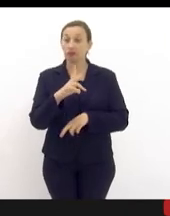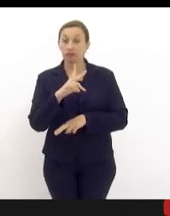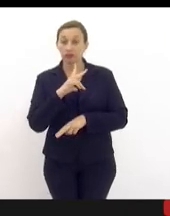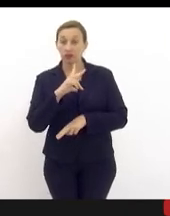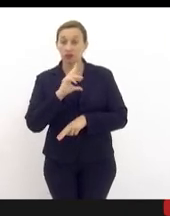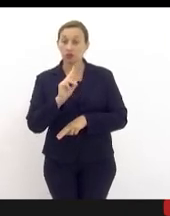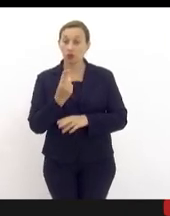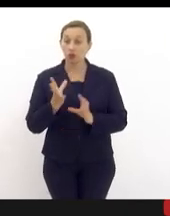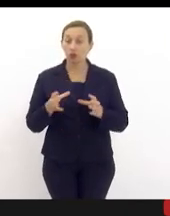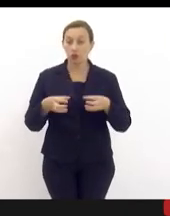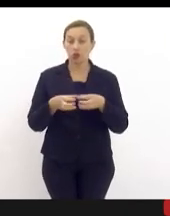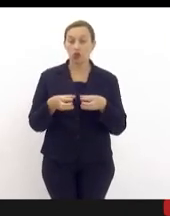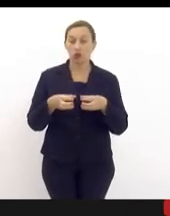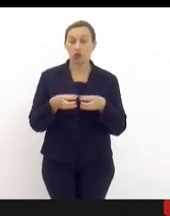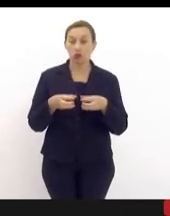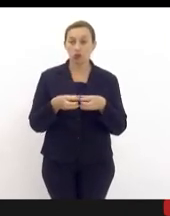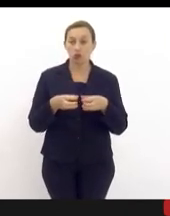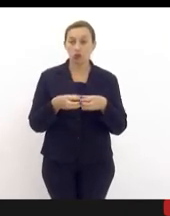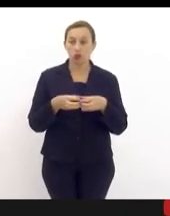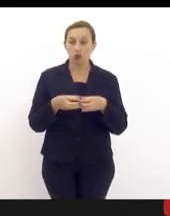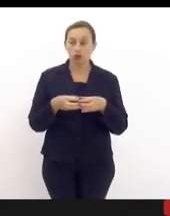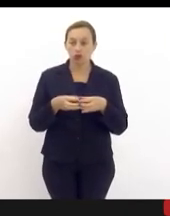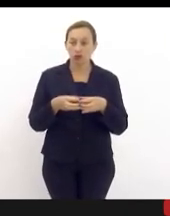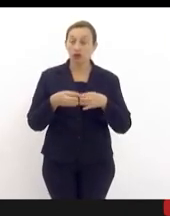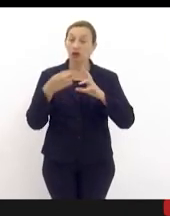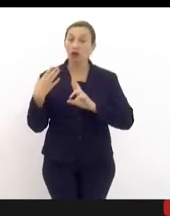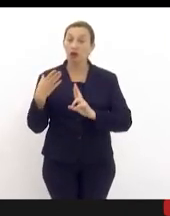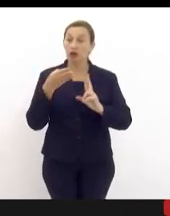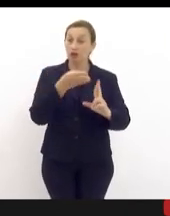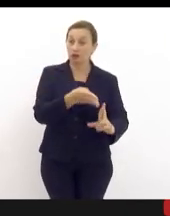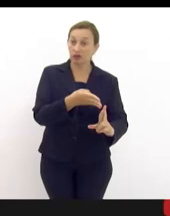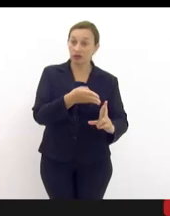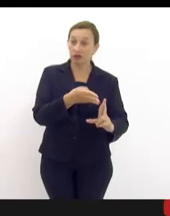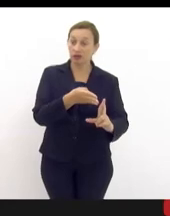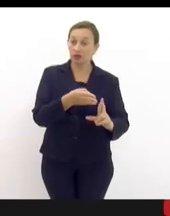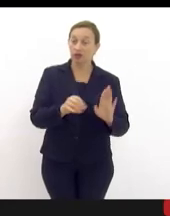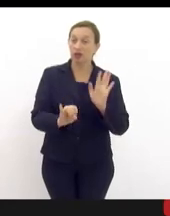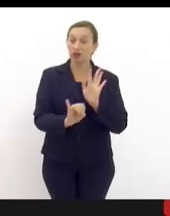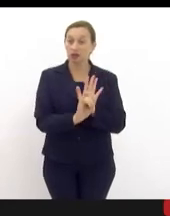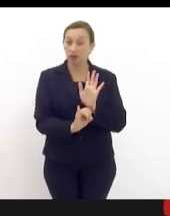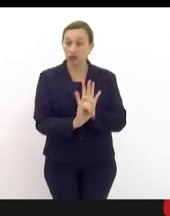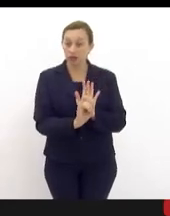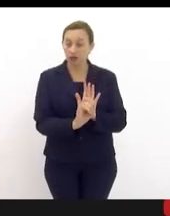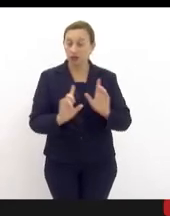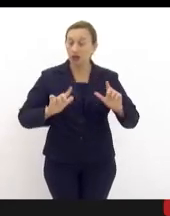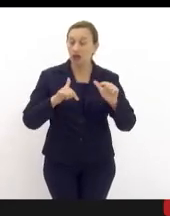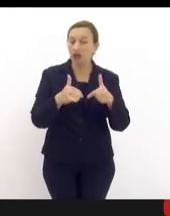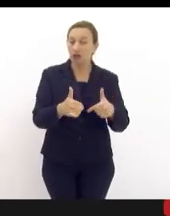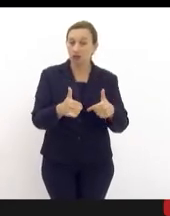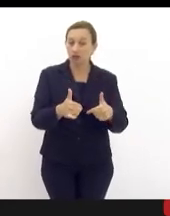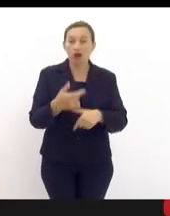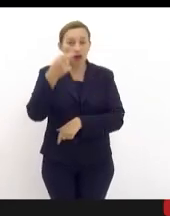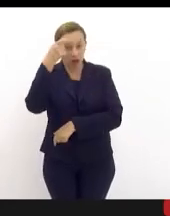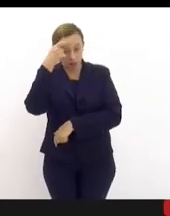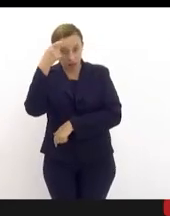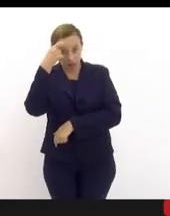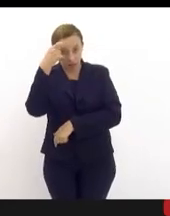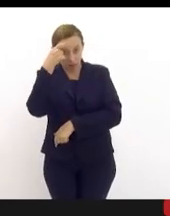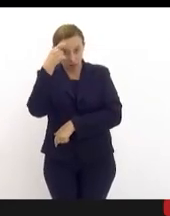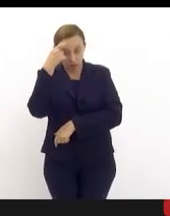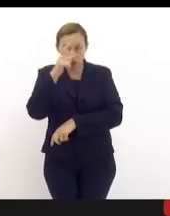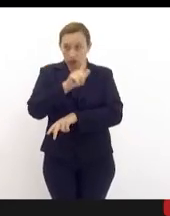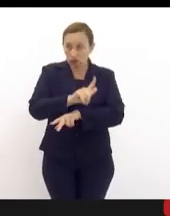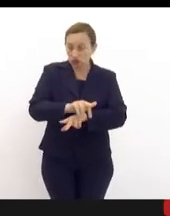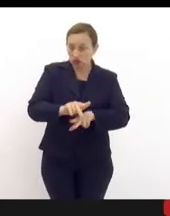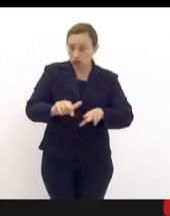ou em conjunto, portadores de referência à identidade, à ação, à memória dos